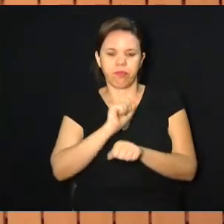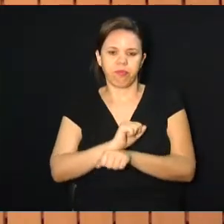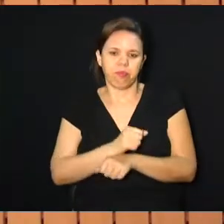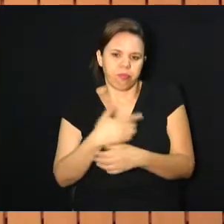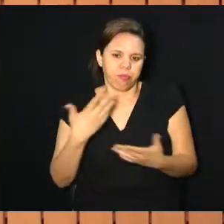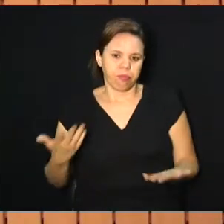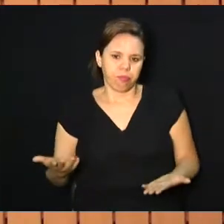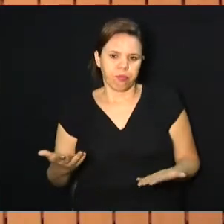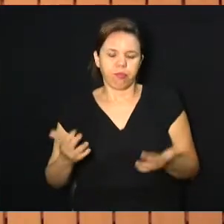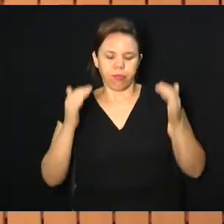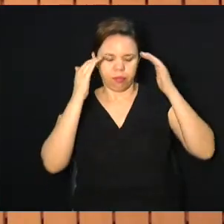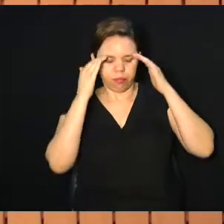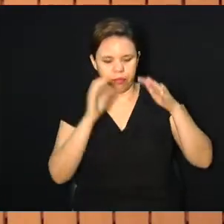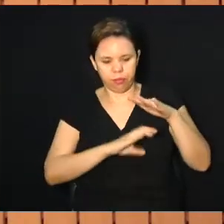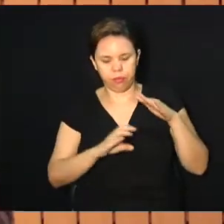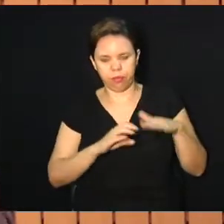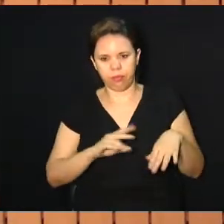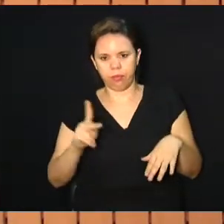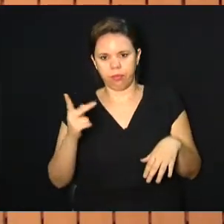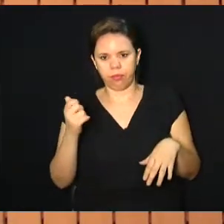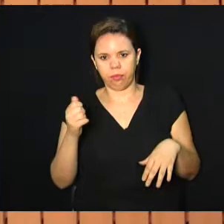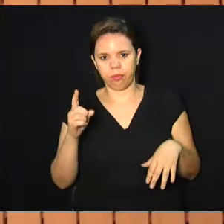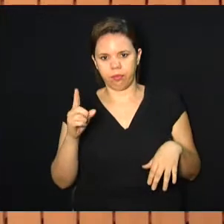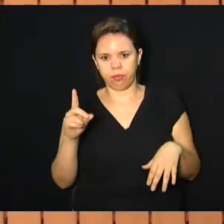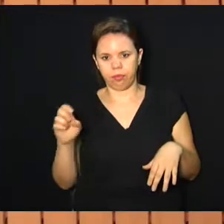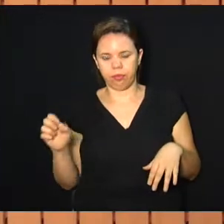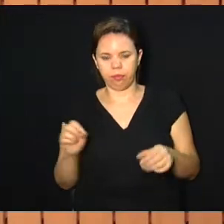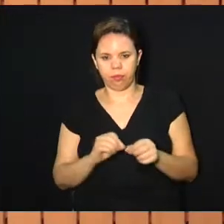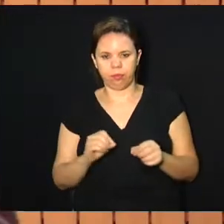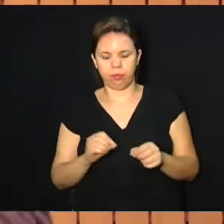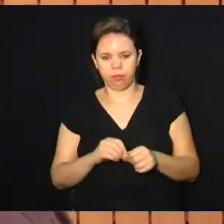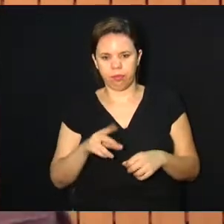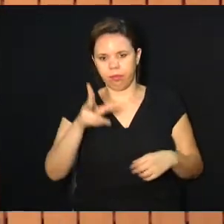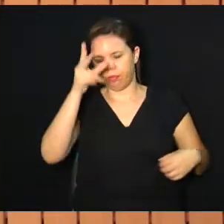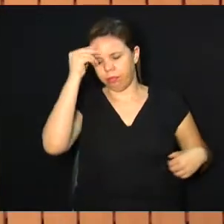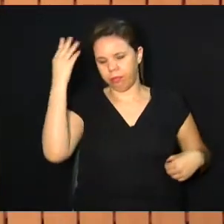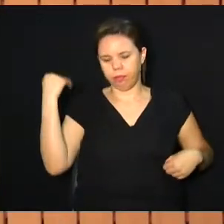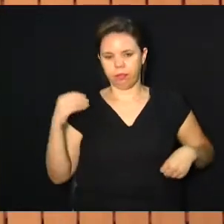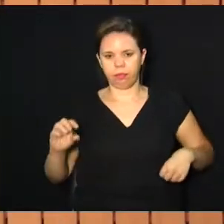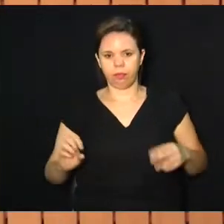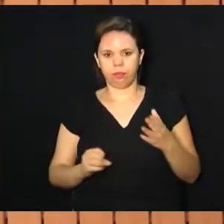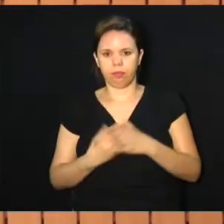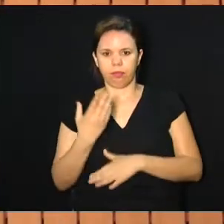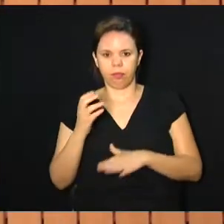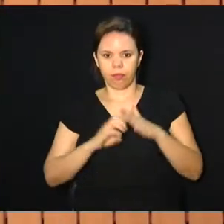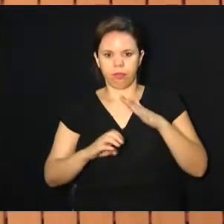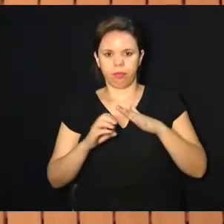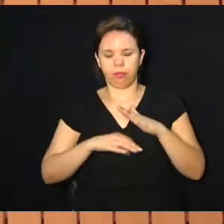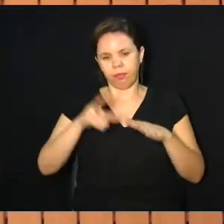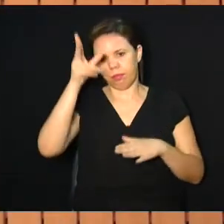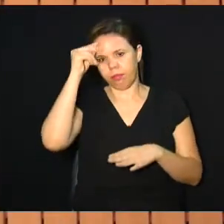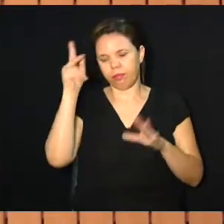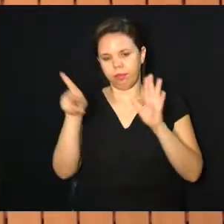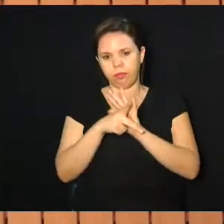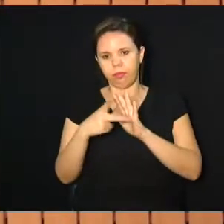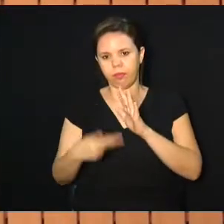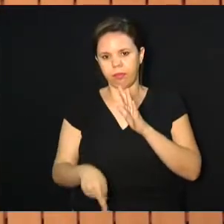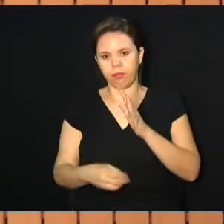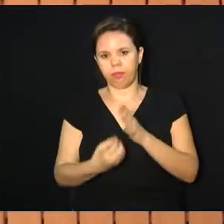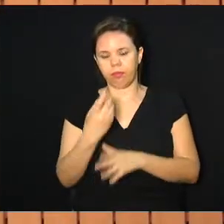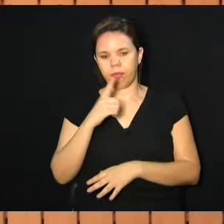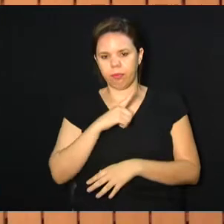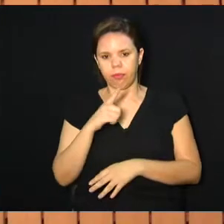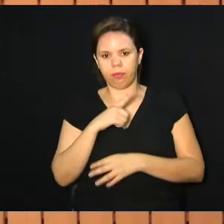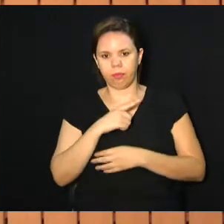empresas. Então a ideia do Haddad um pouco era criar, né, da gestão do prefeito Haddad, era criar uma empresa privada, pública, para que ele tenha pelo